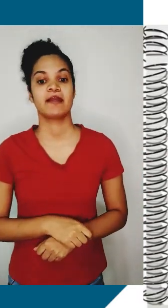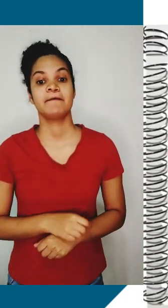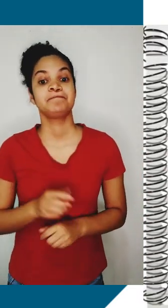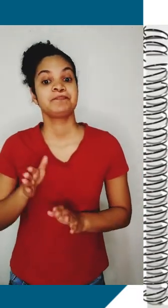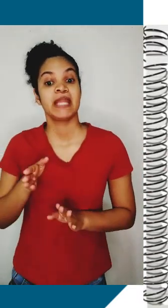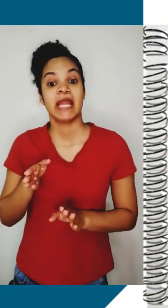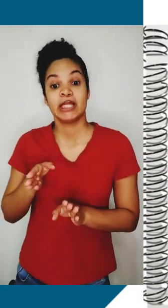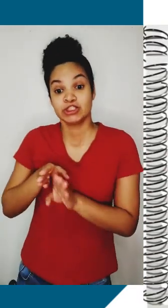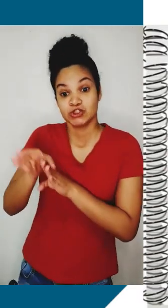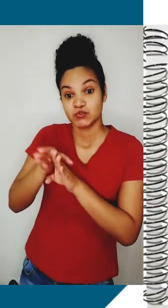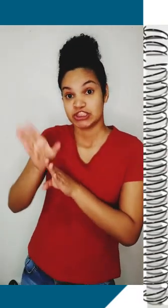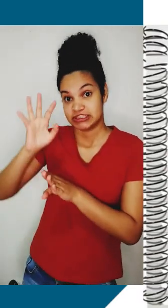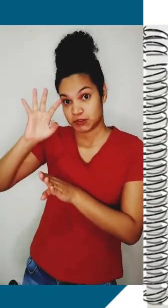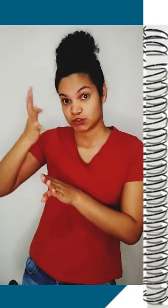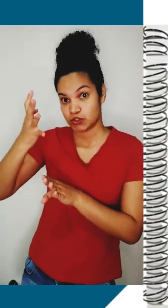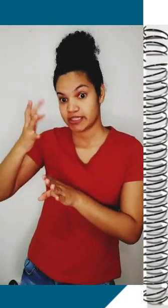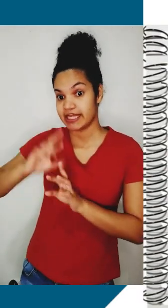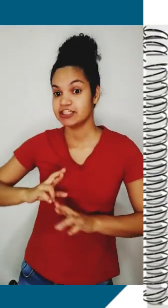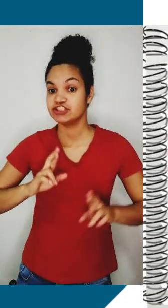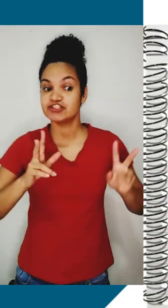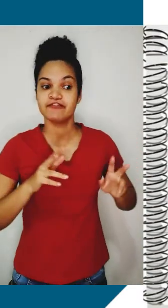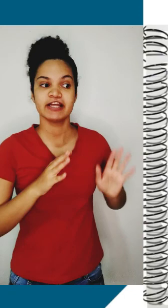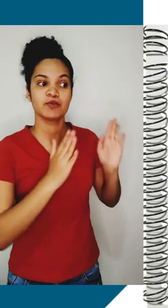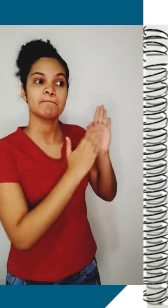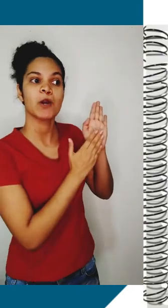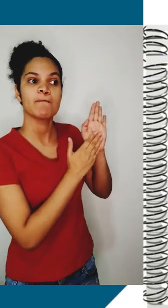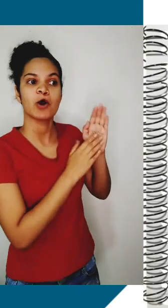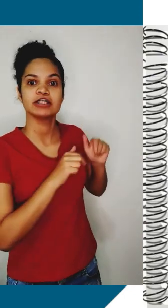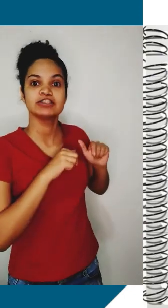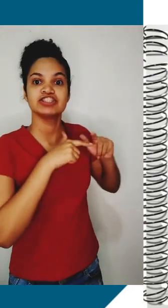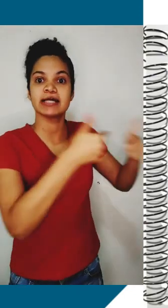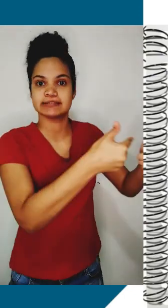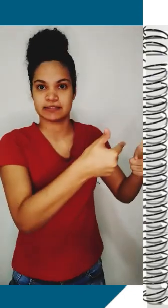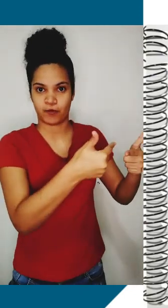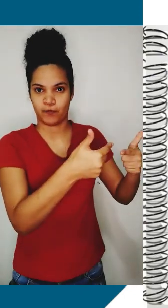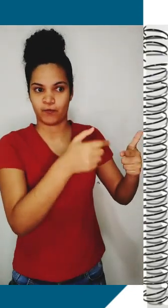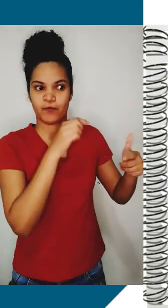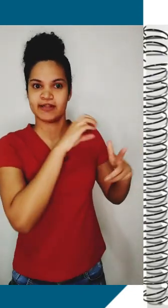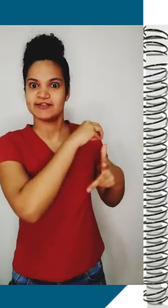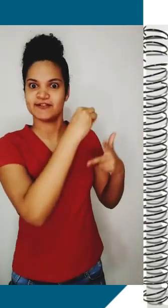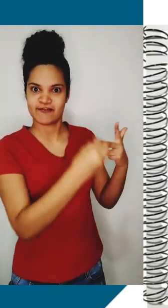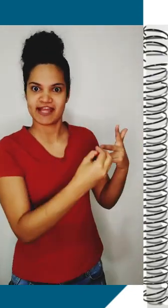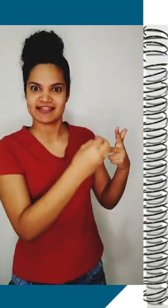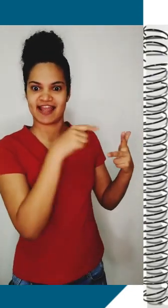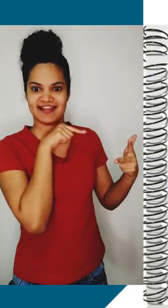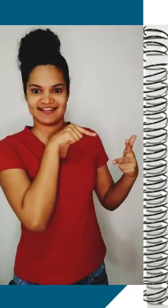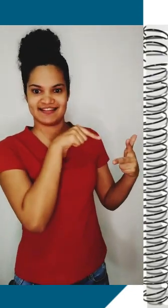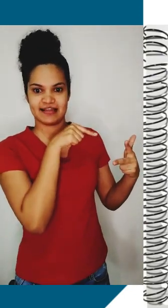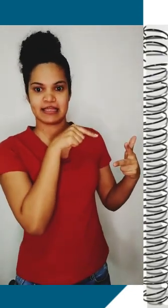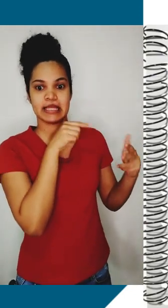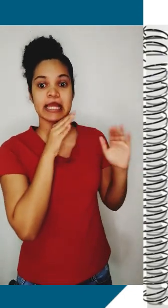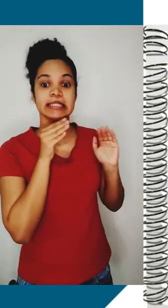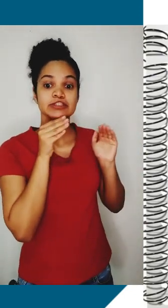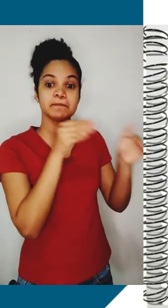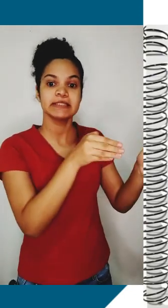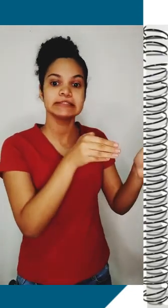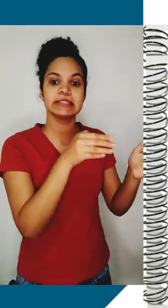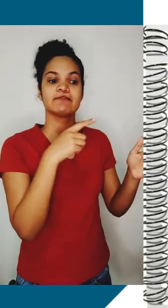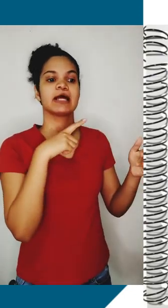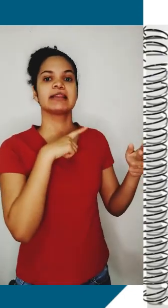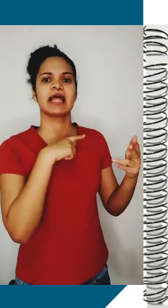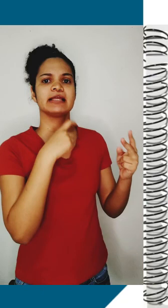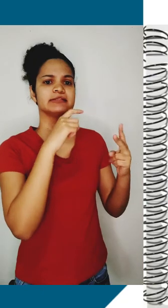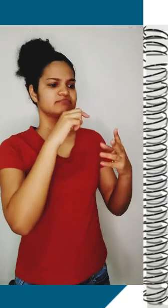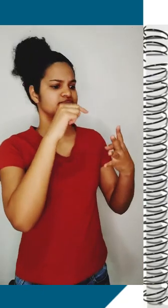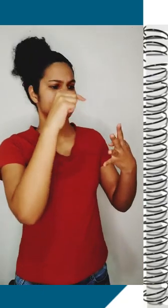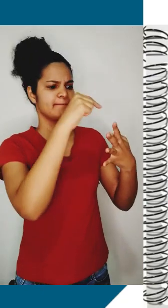Sugestão de solução é diferente de propostas de intervenção. Gente, a proposta de intervenção, ela é específica, é aquela